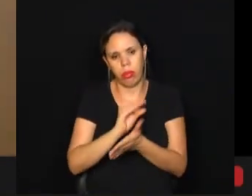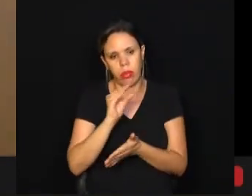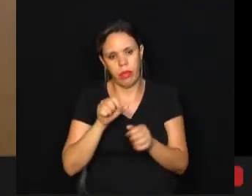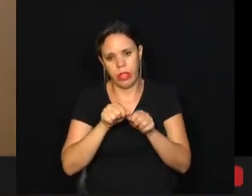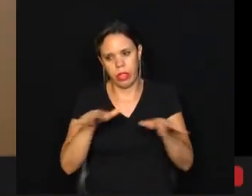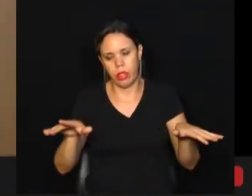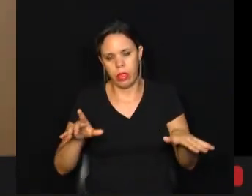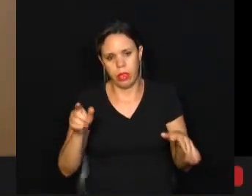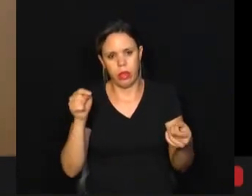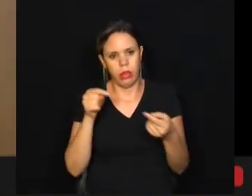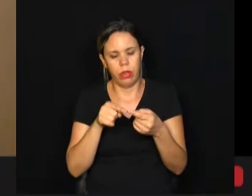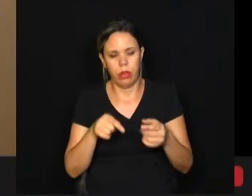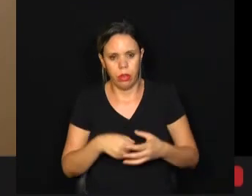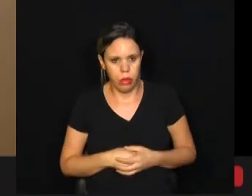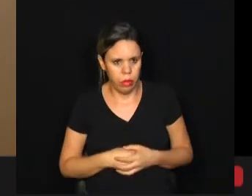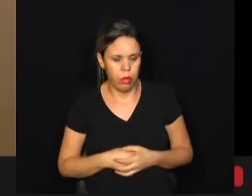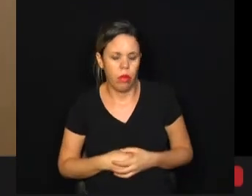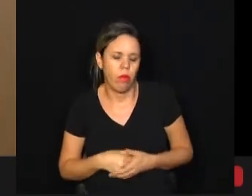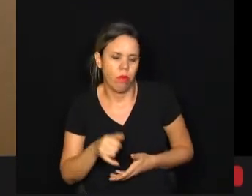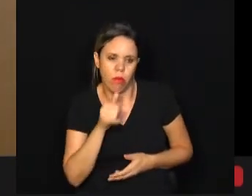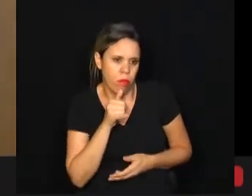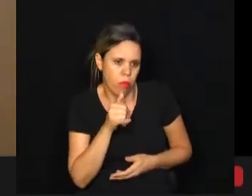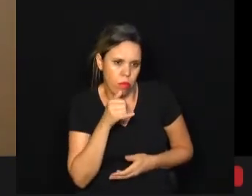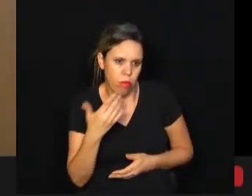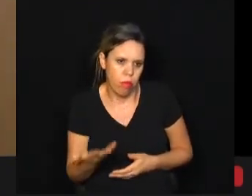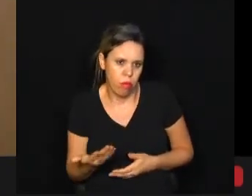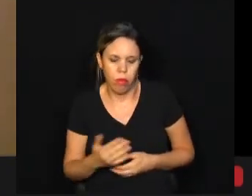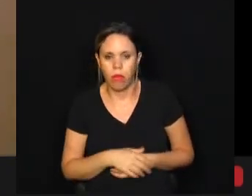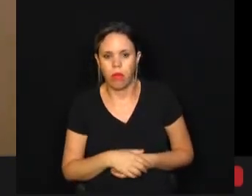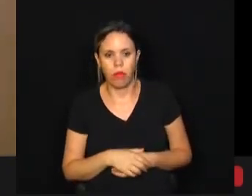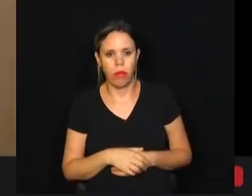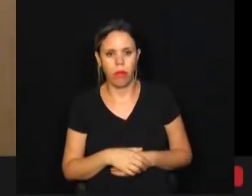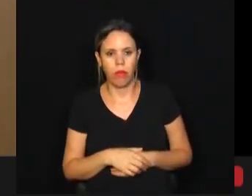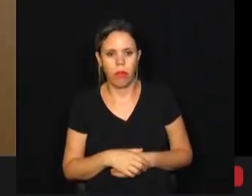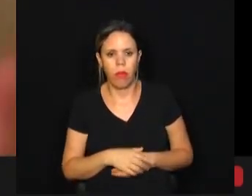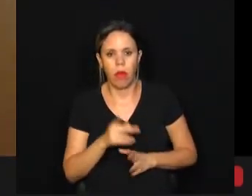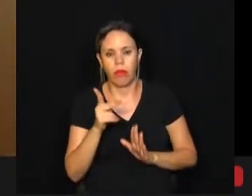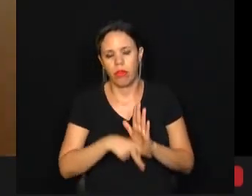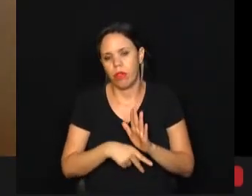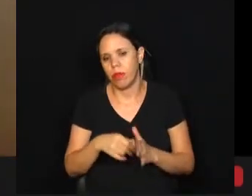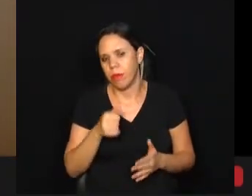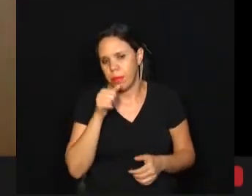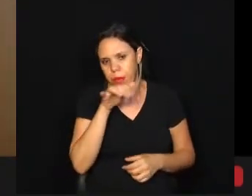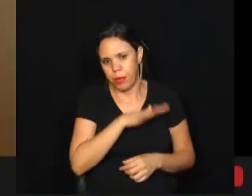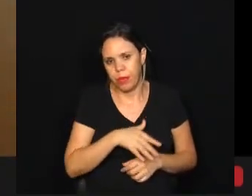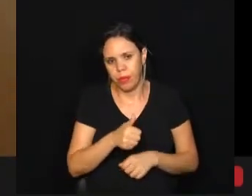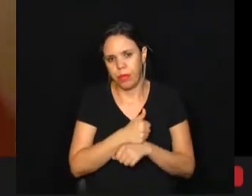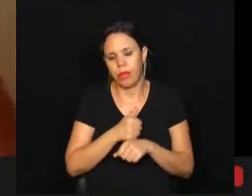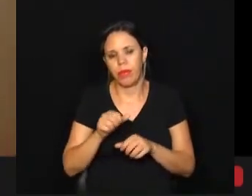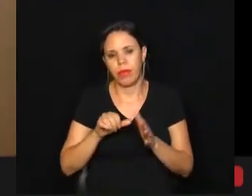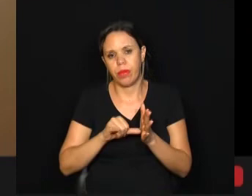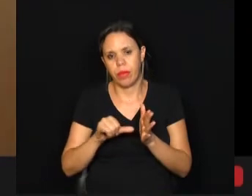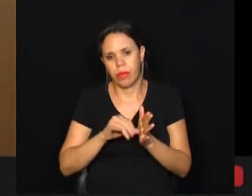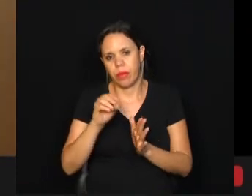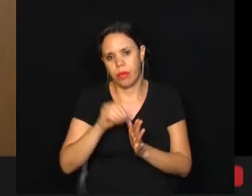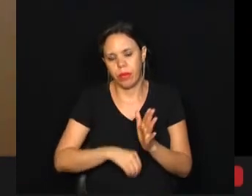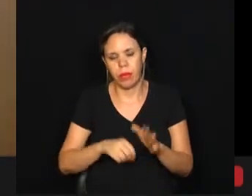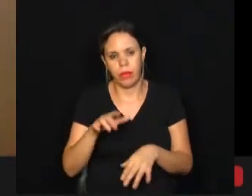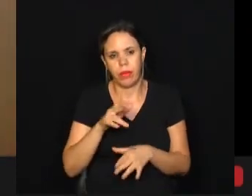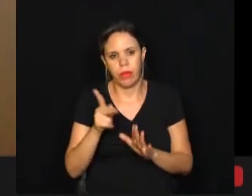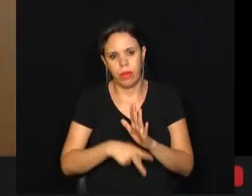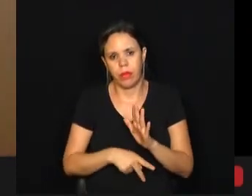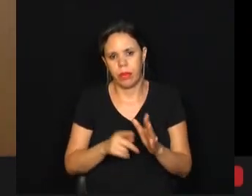distribuição direta, por exemplo, a partir de projetos. Então, vai ter uma área de editais, vai ter uma área de